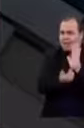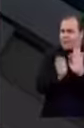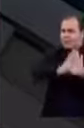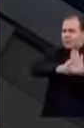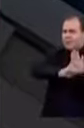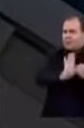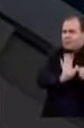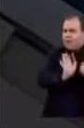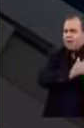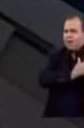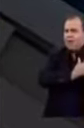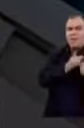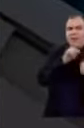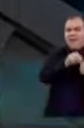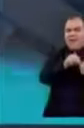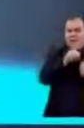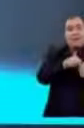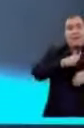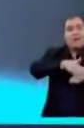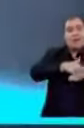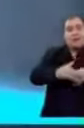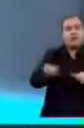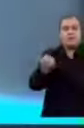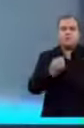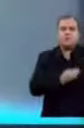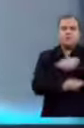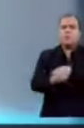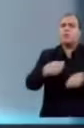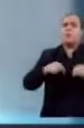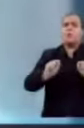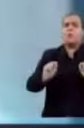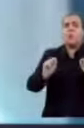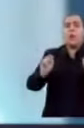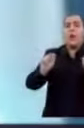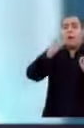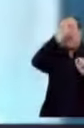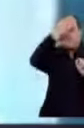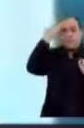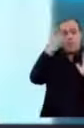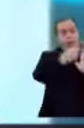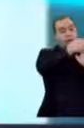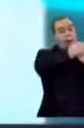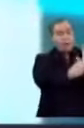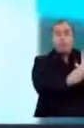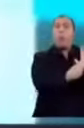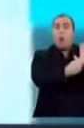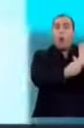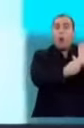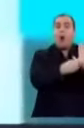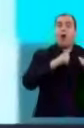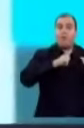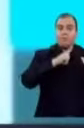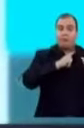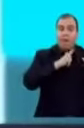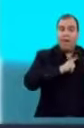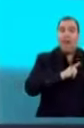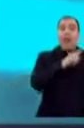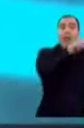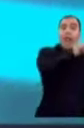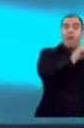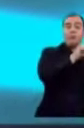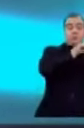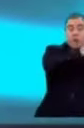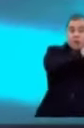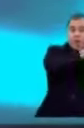orçamento é totalmente administrado pelo relator, hora do Senado, hora da Câmara. Eu não